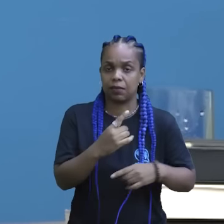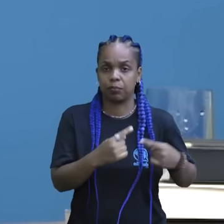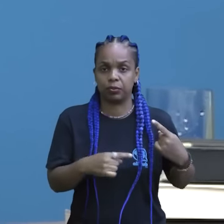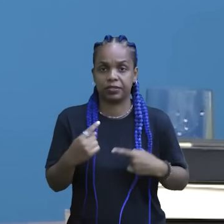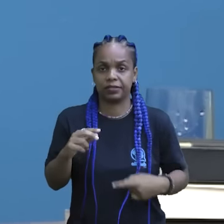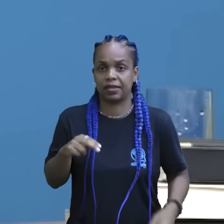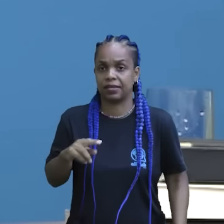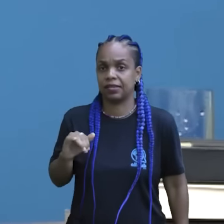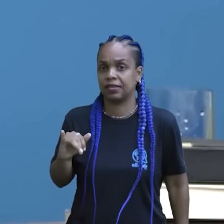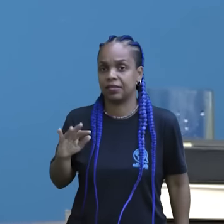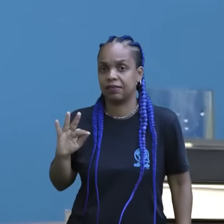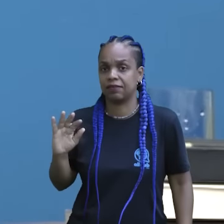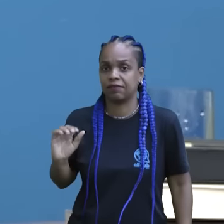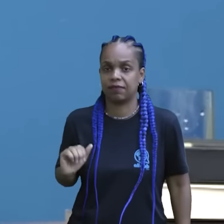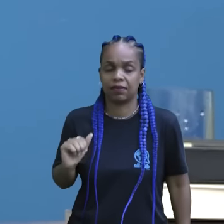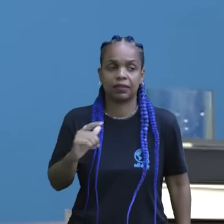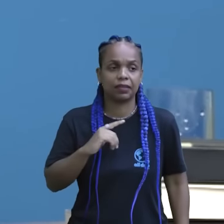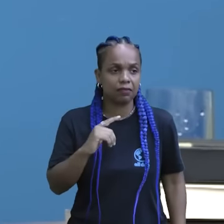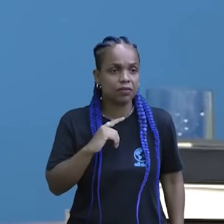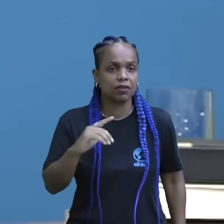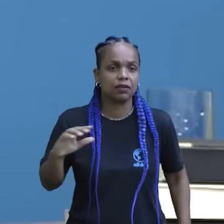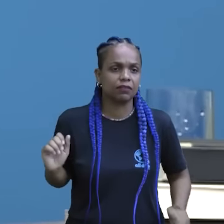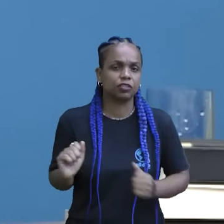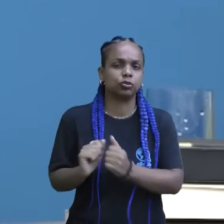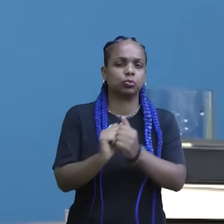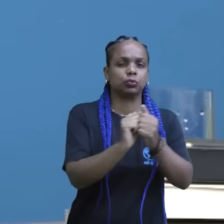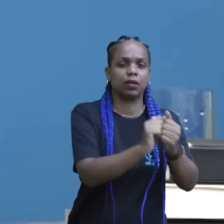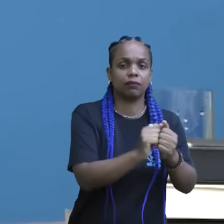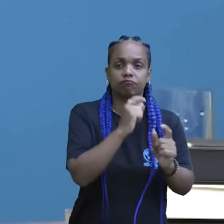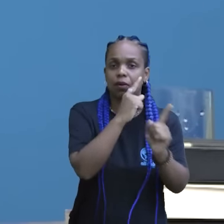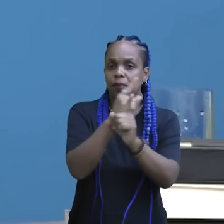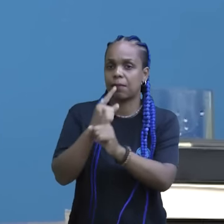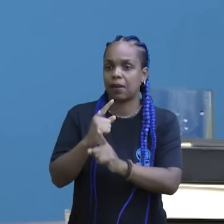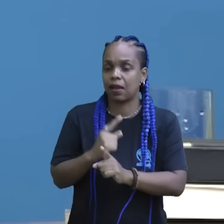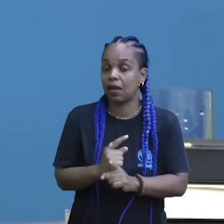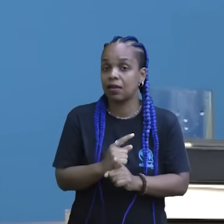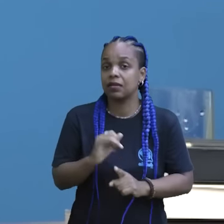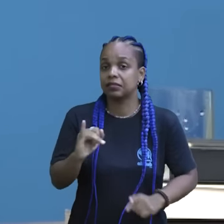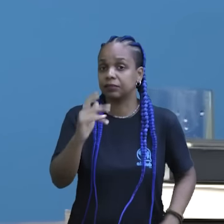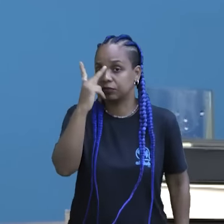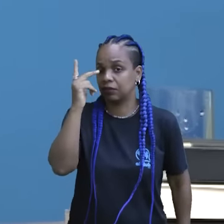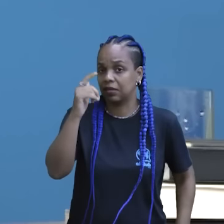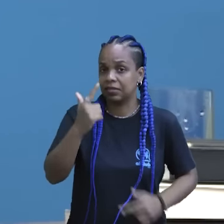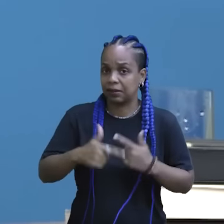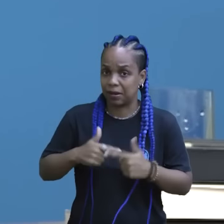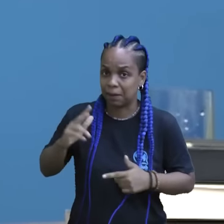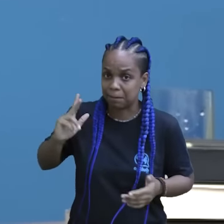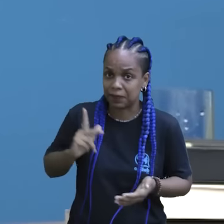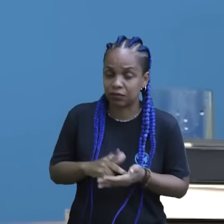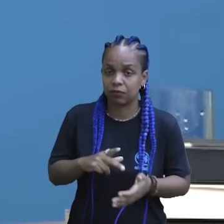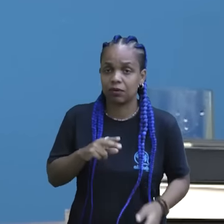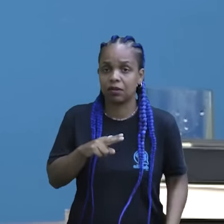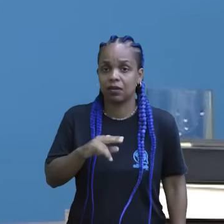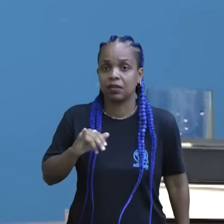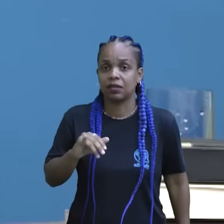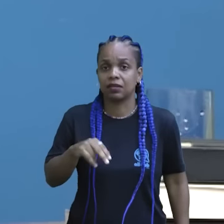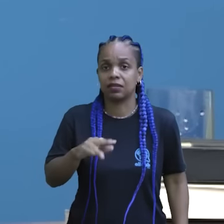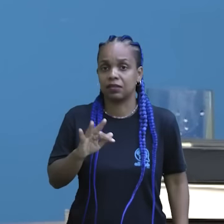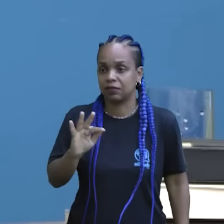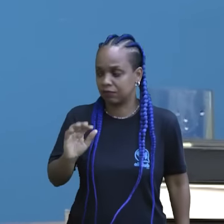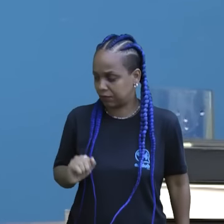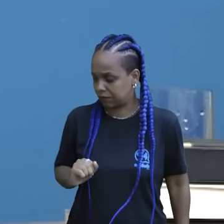mesmo é a ninfa. De novo, a questão das mulheres. Que a ninfa é que escreve os discursos, que a ninfa é que faz, e ele vai, o Numa vai